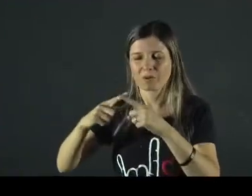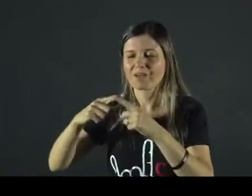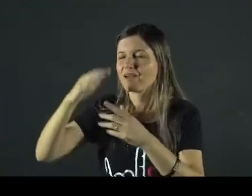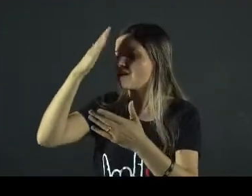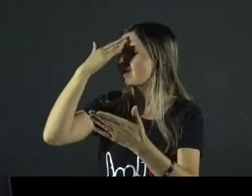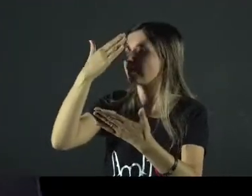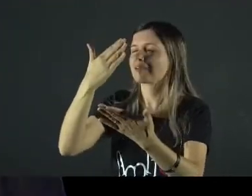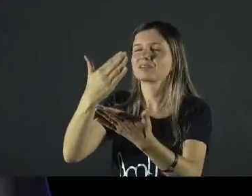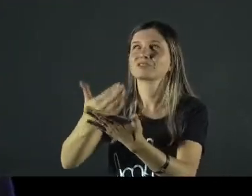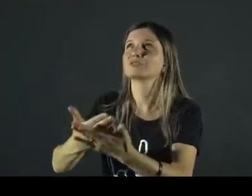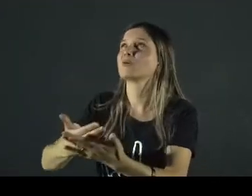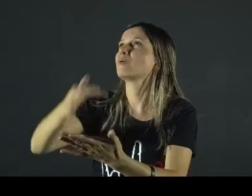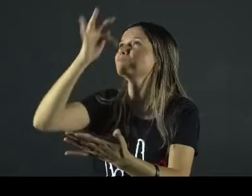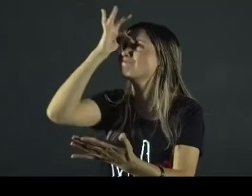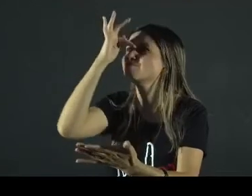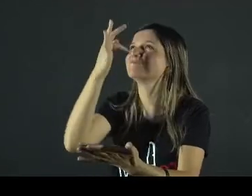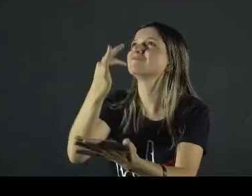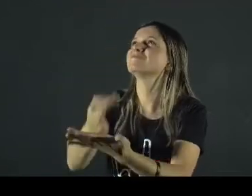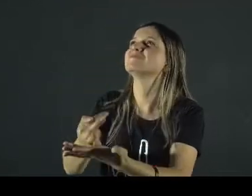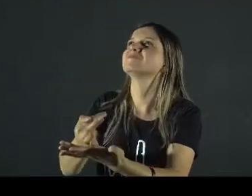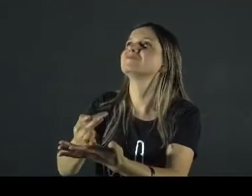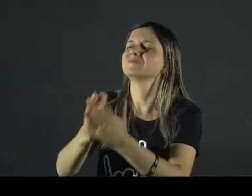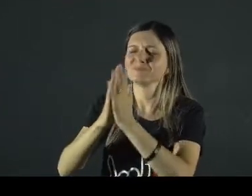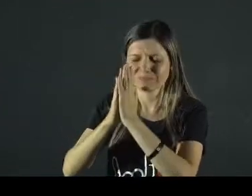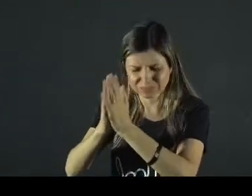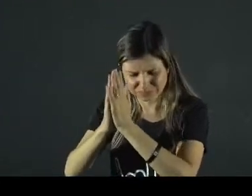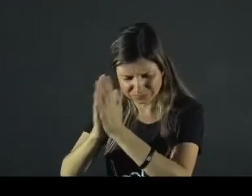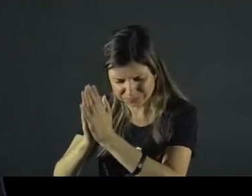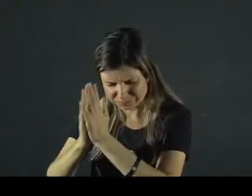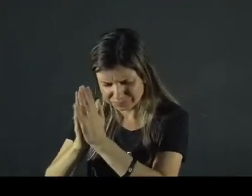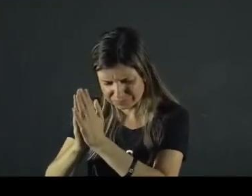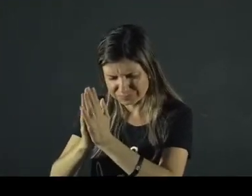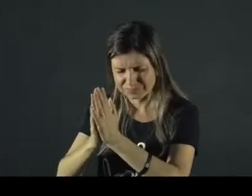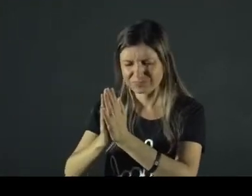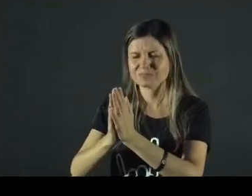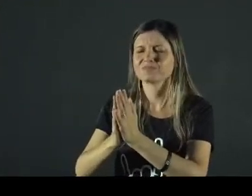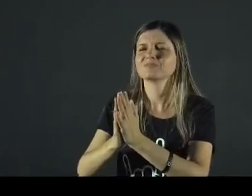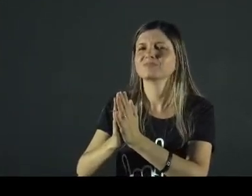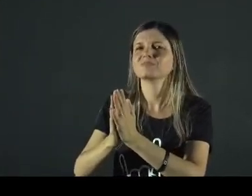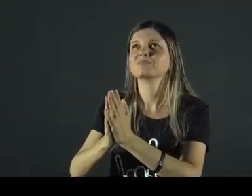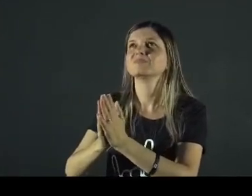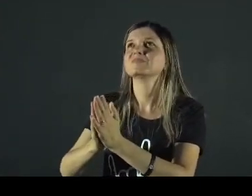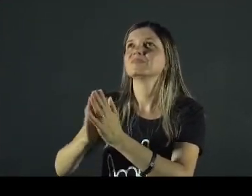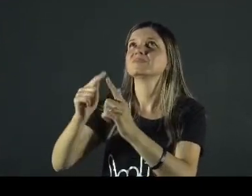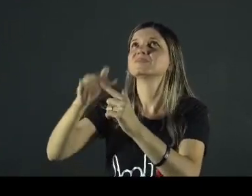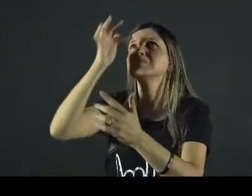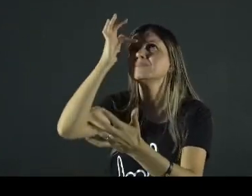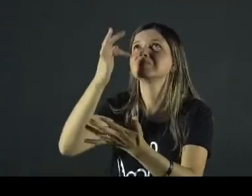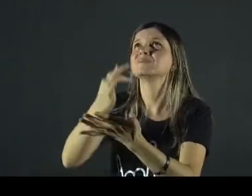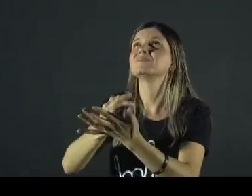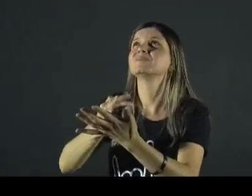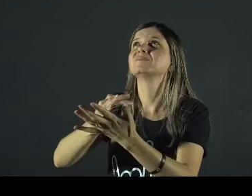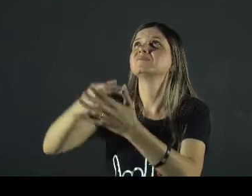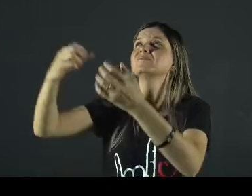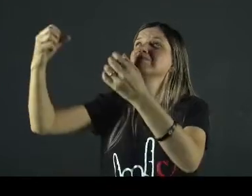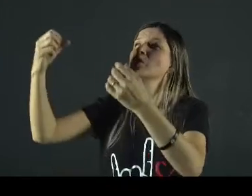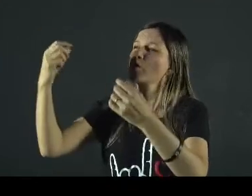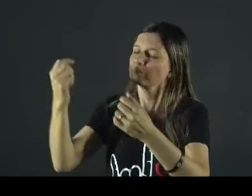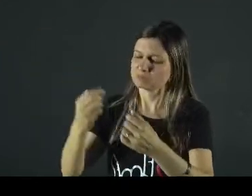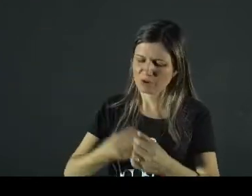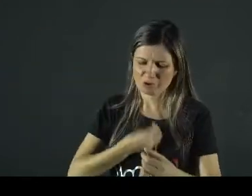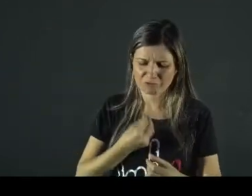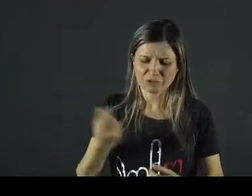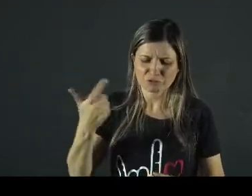persistência, da insistência, e eu posso chamar isso de fé, por causa da fé, o Senhor devolveu